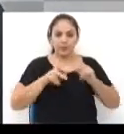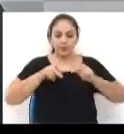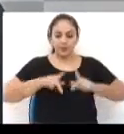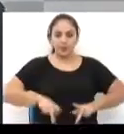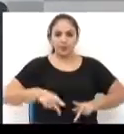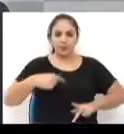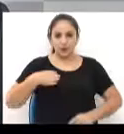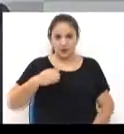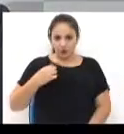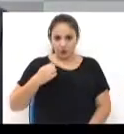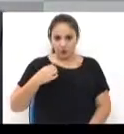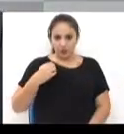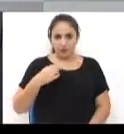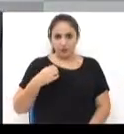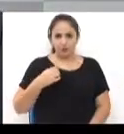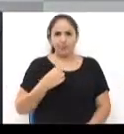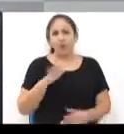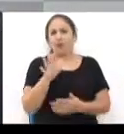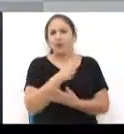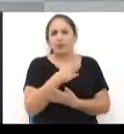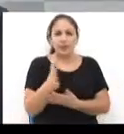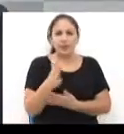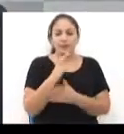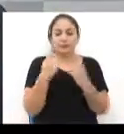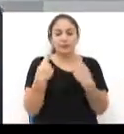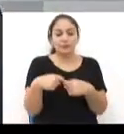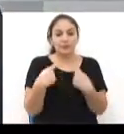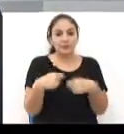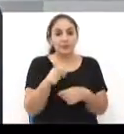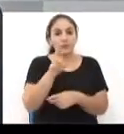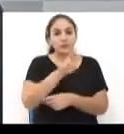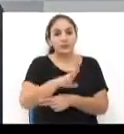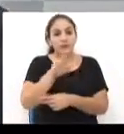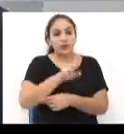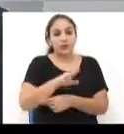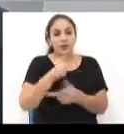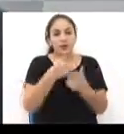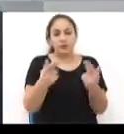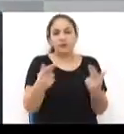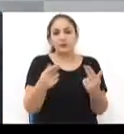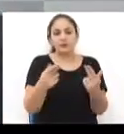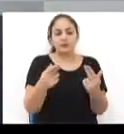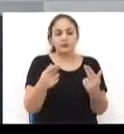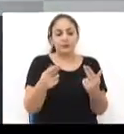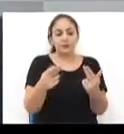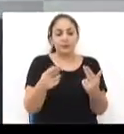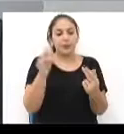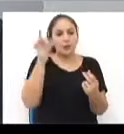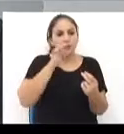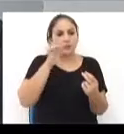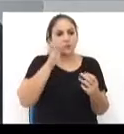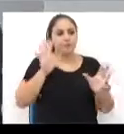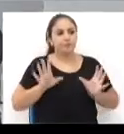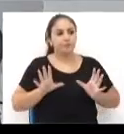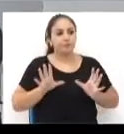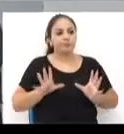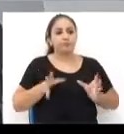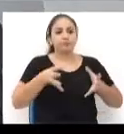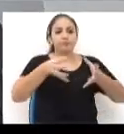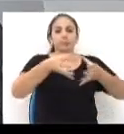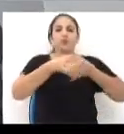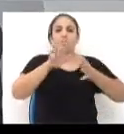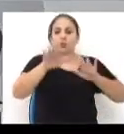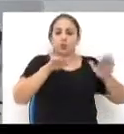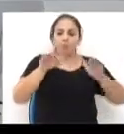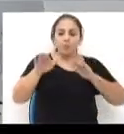muitas vezes precisa utilizar de meios escusos para aglomerar o eleitor à sua